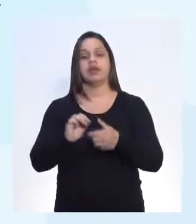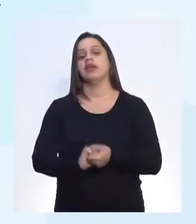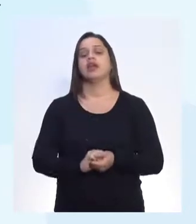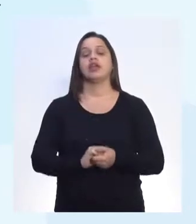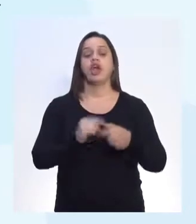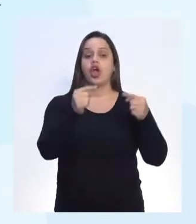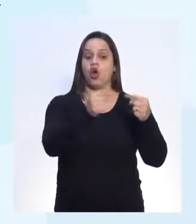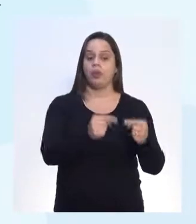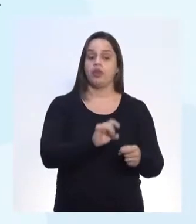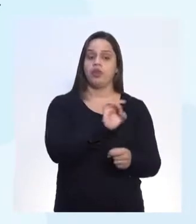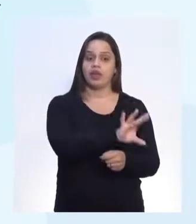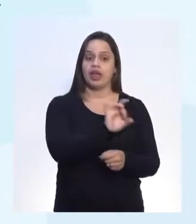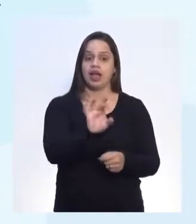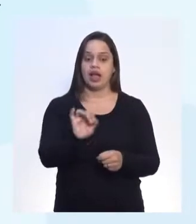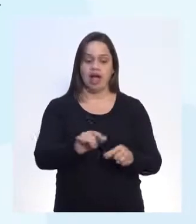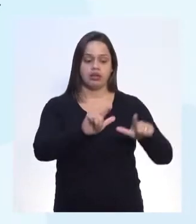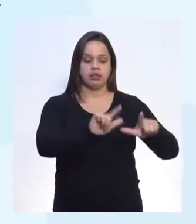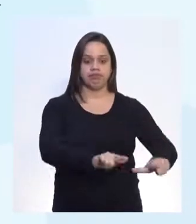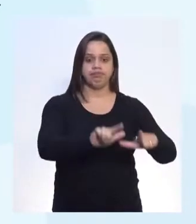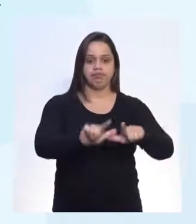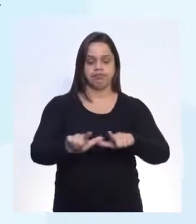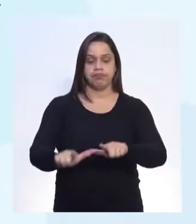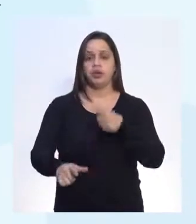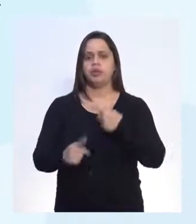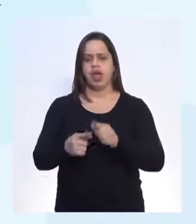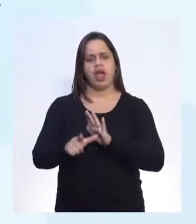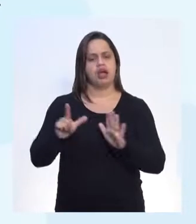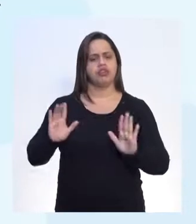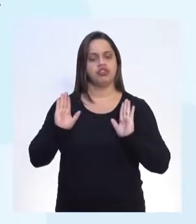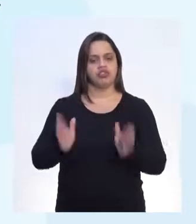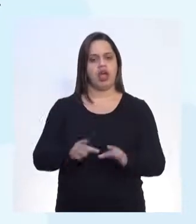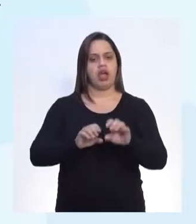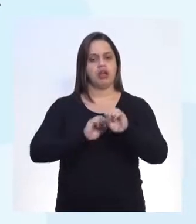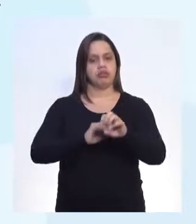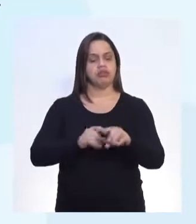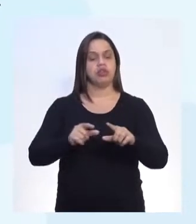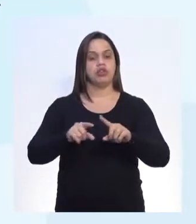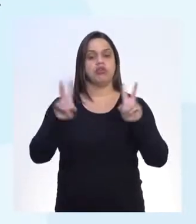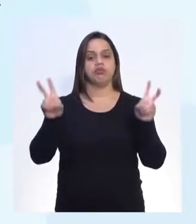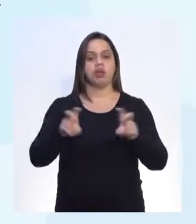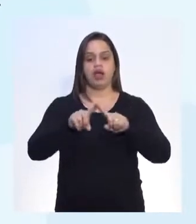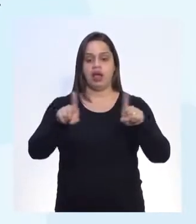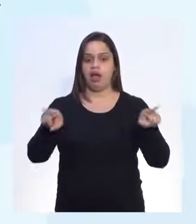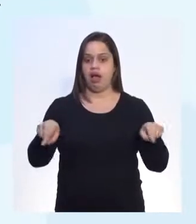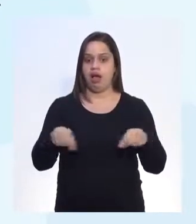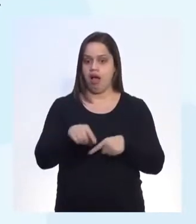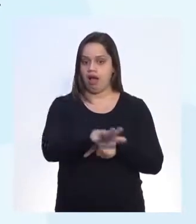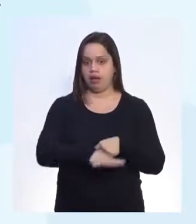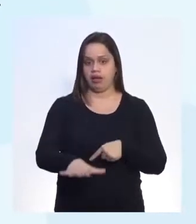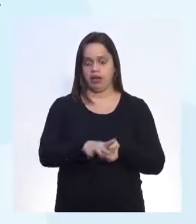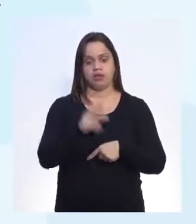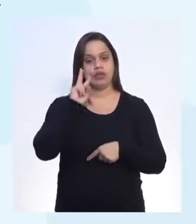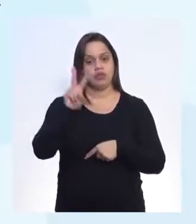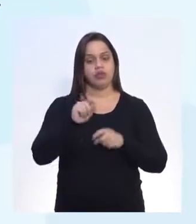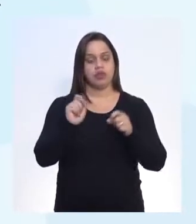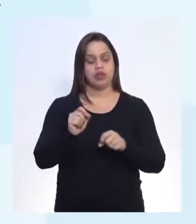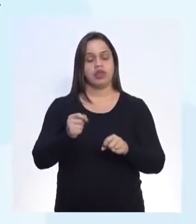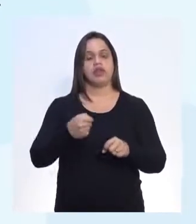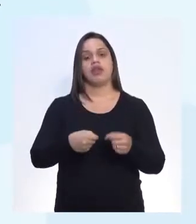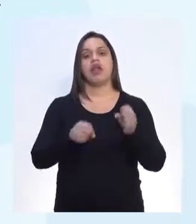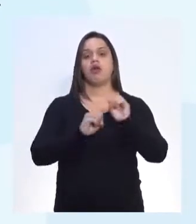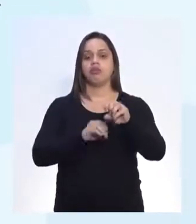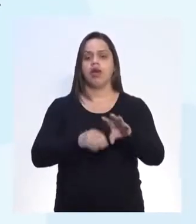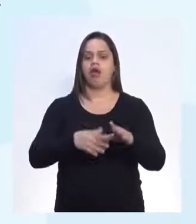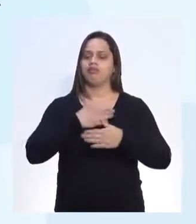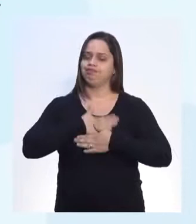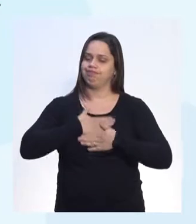um assentar. A gente já falou de área anteriormente, hoje vamos falar mais um pouquinho, você vai perceber que é uma matéria bem agradável e interessante, tudo bem?